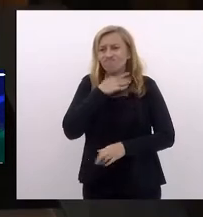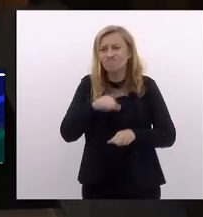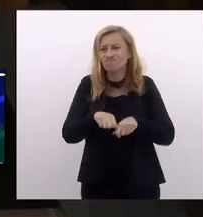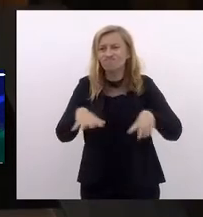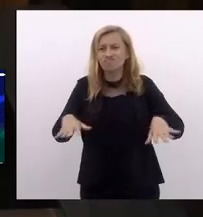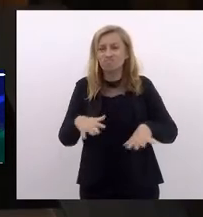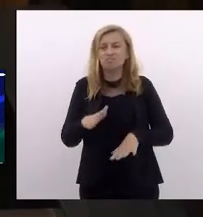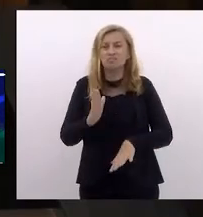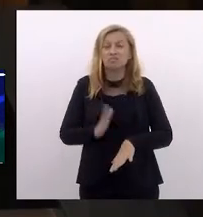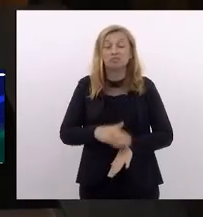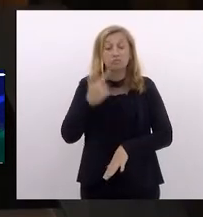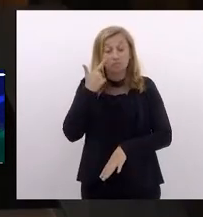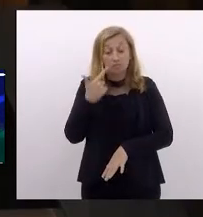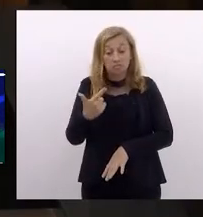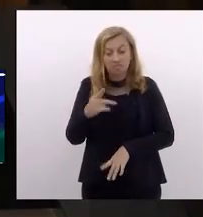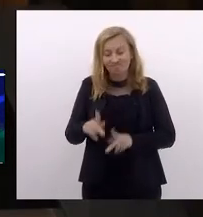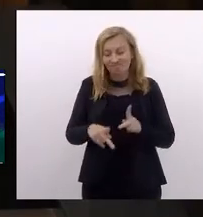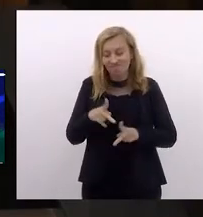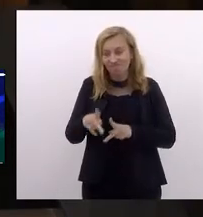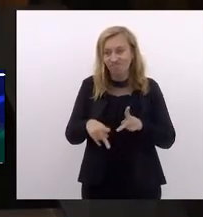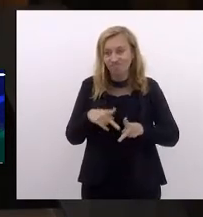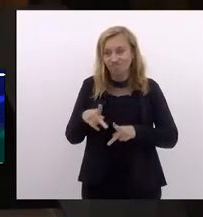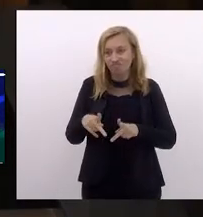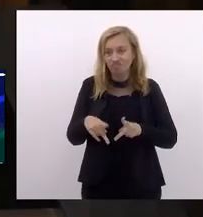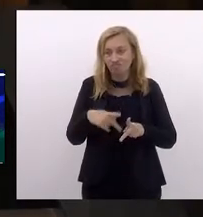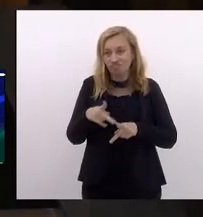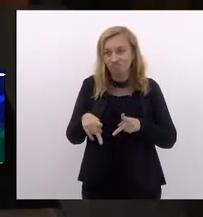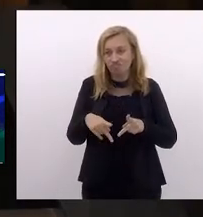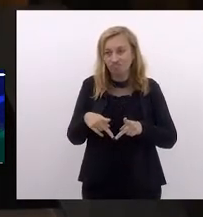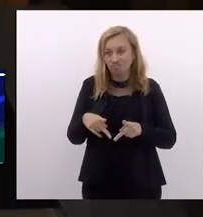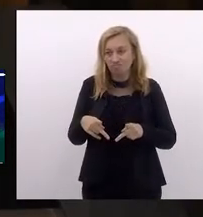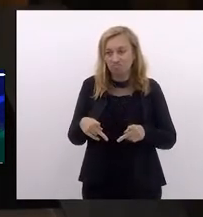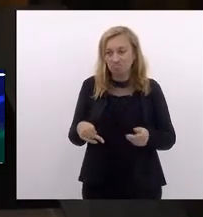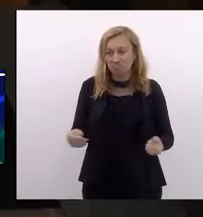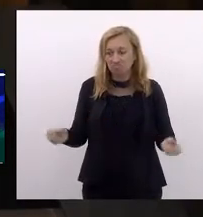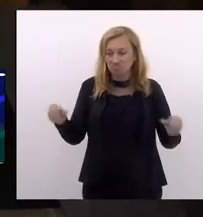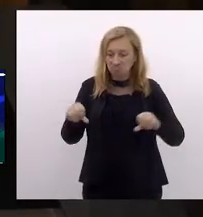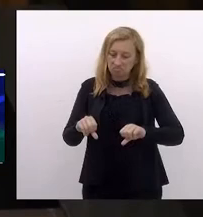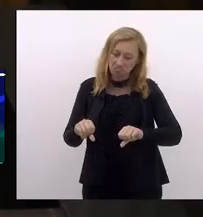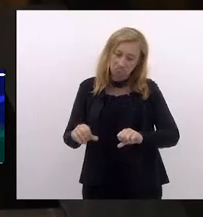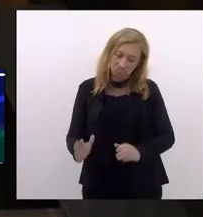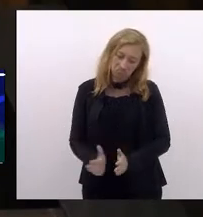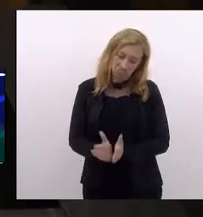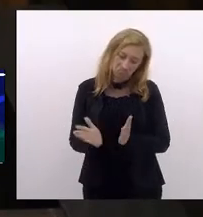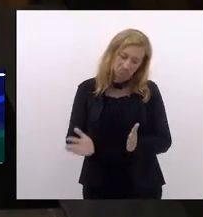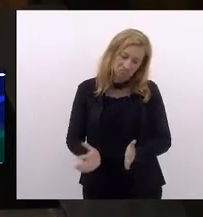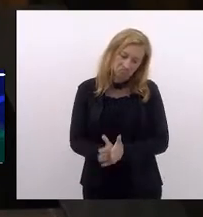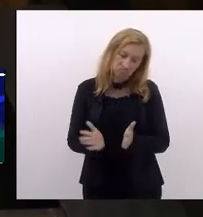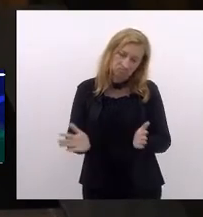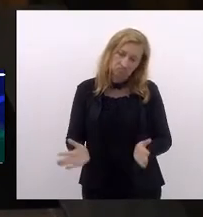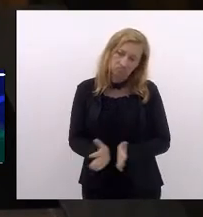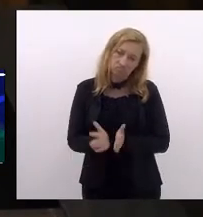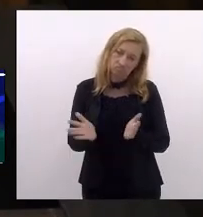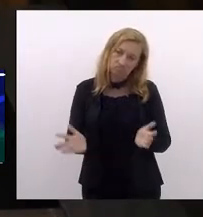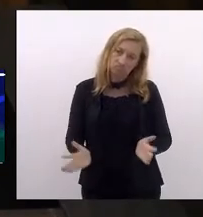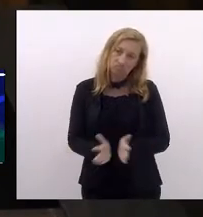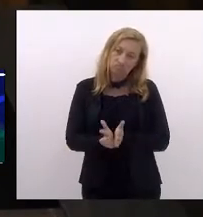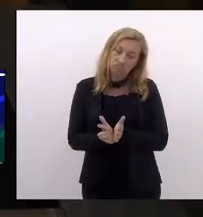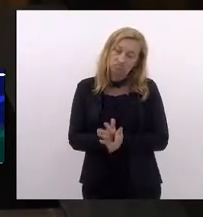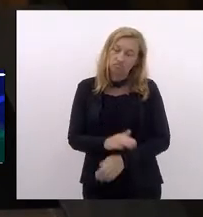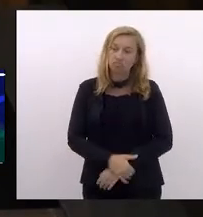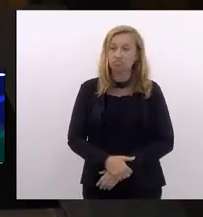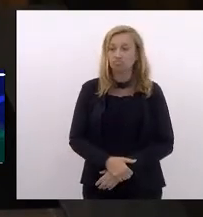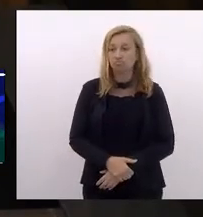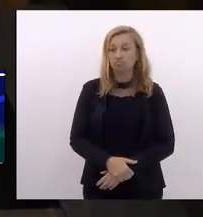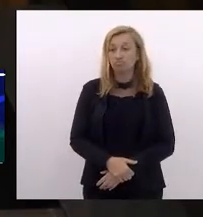e que mais viu a sua população mergulhar na pobreza e na miséria bom